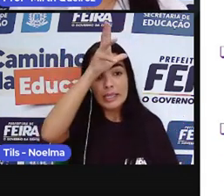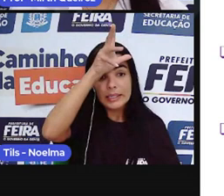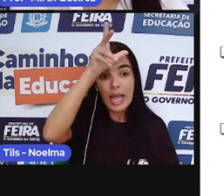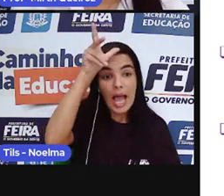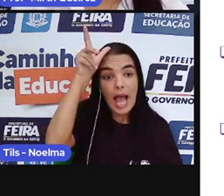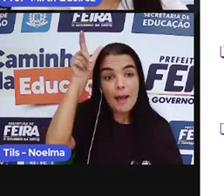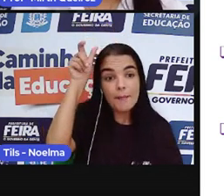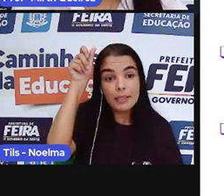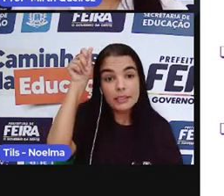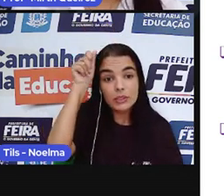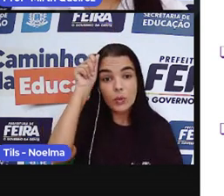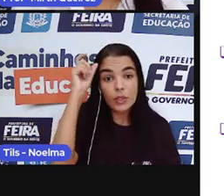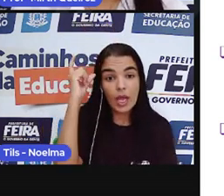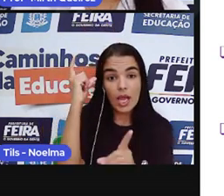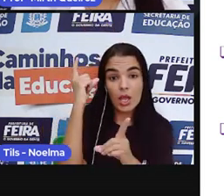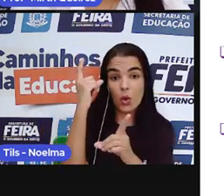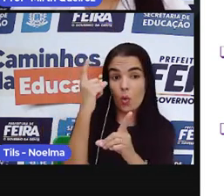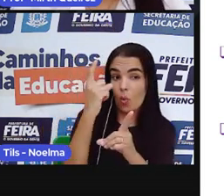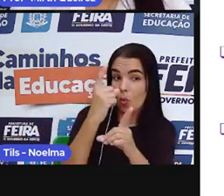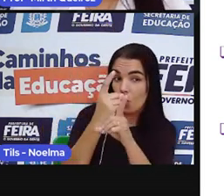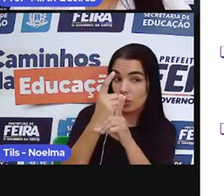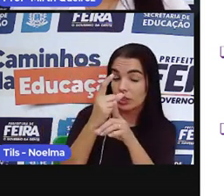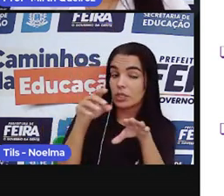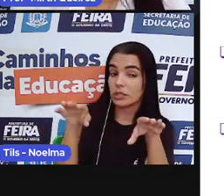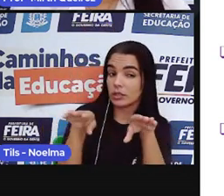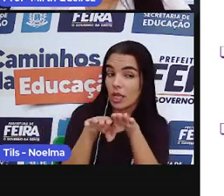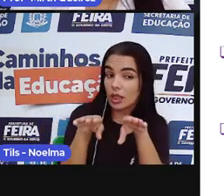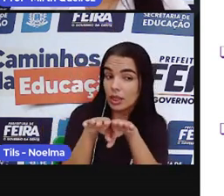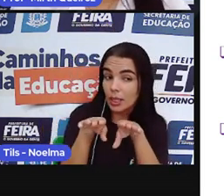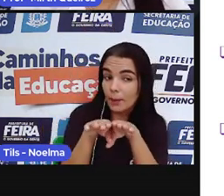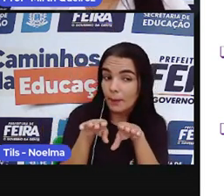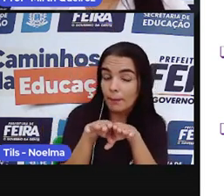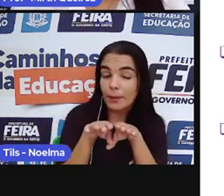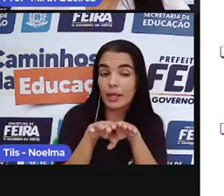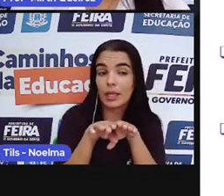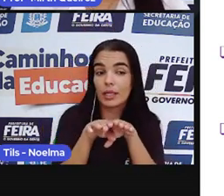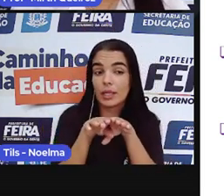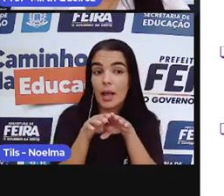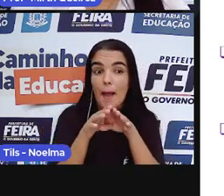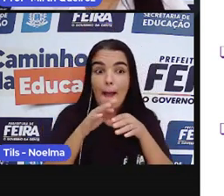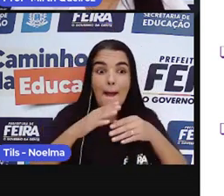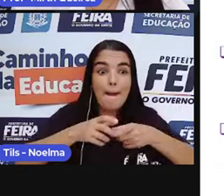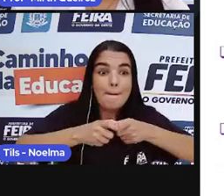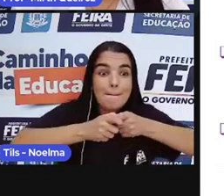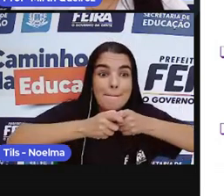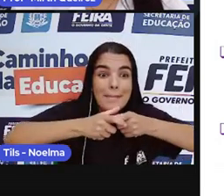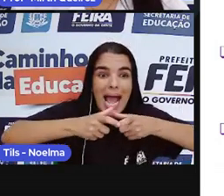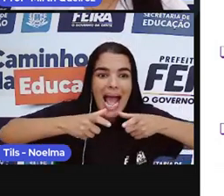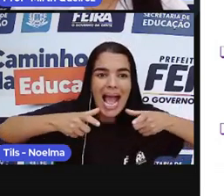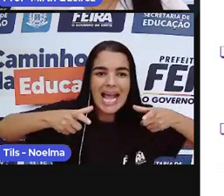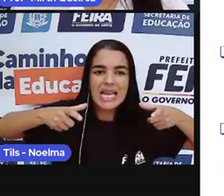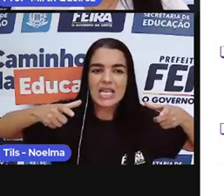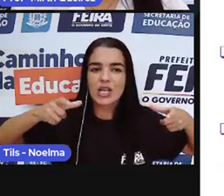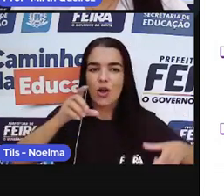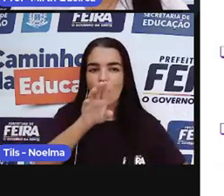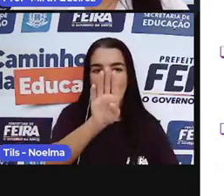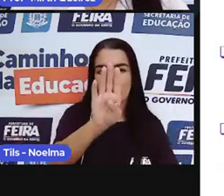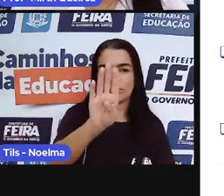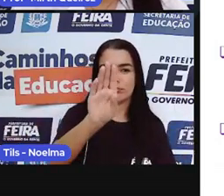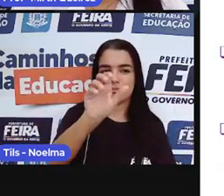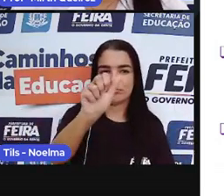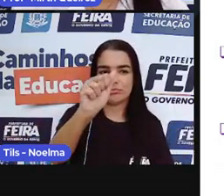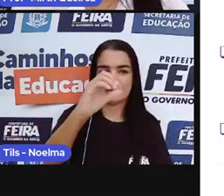Plantas aquáticas também, né? Na Amazônia, encontra-se a maior bacia hidrográfica